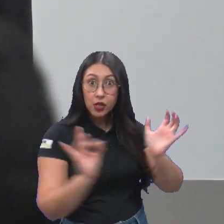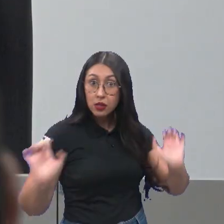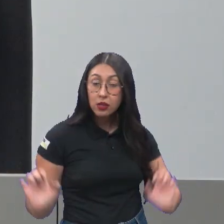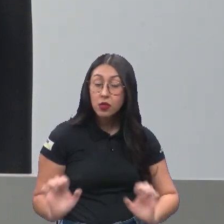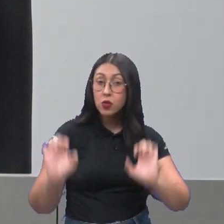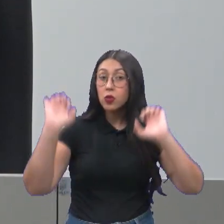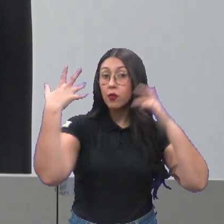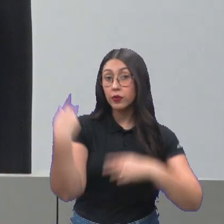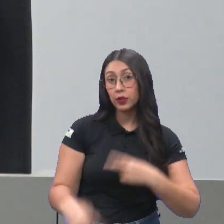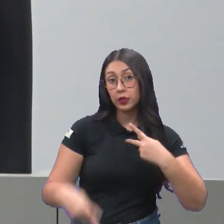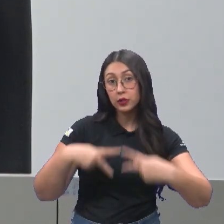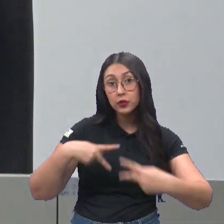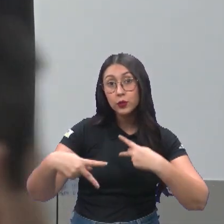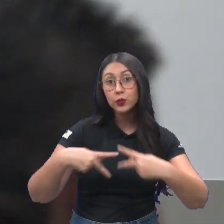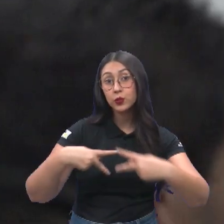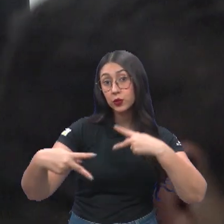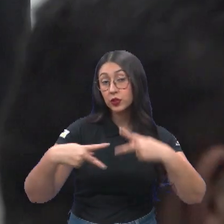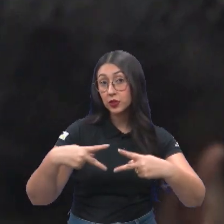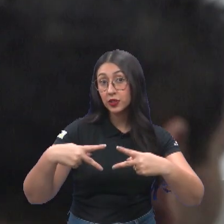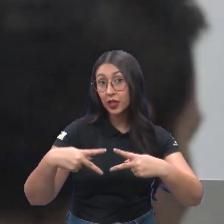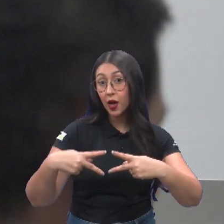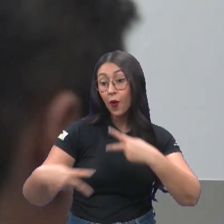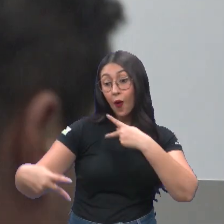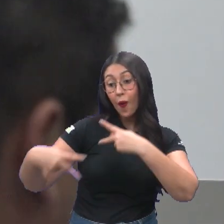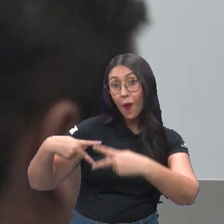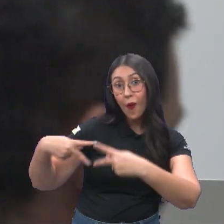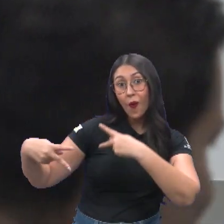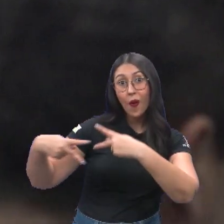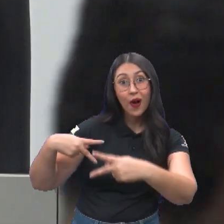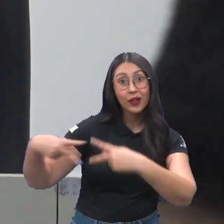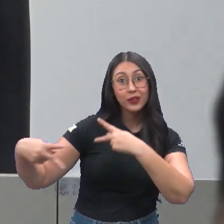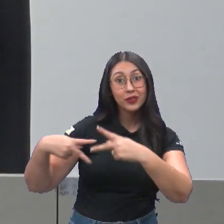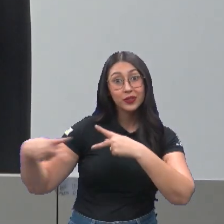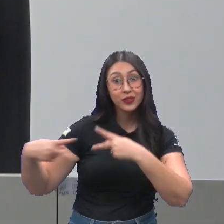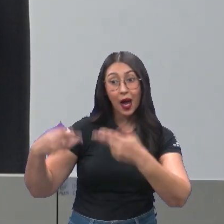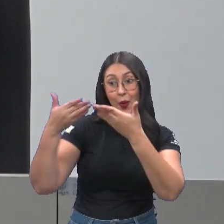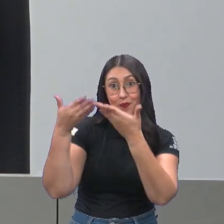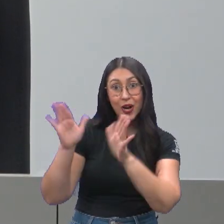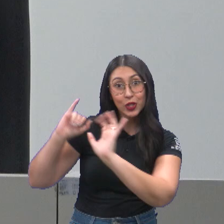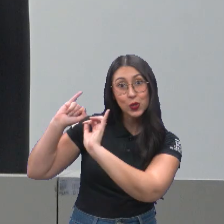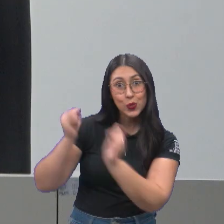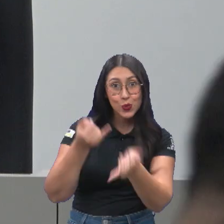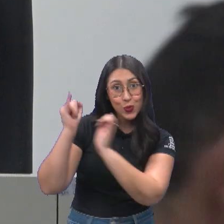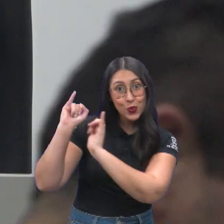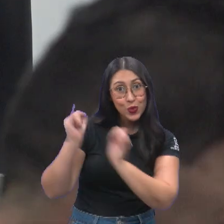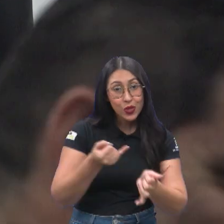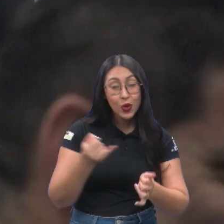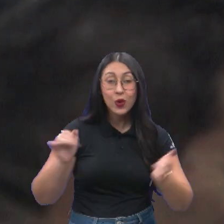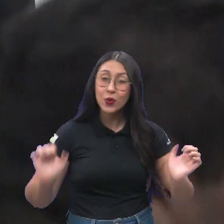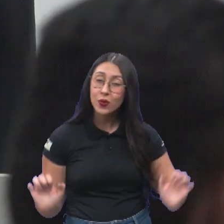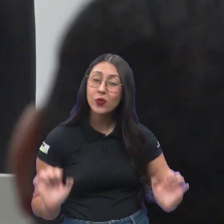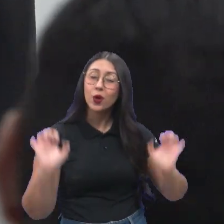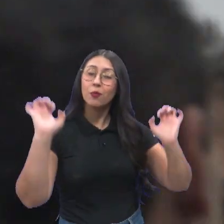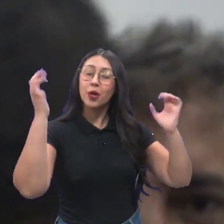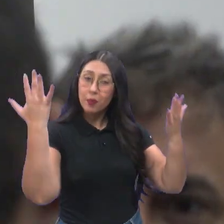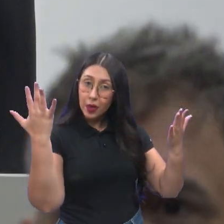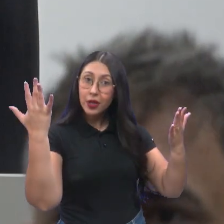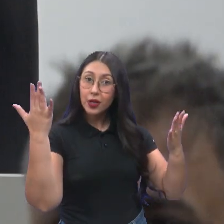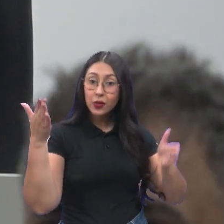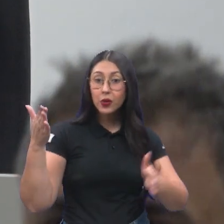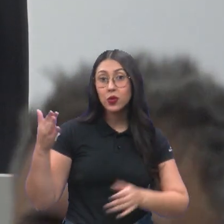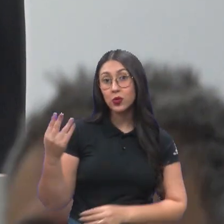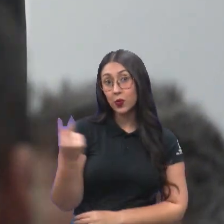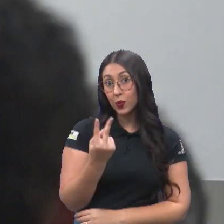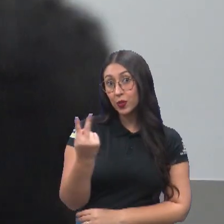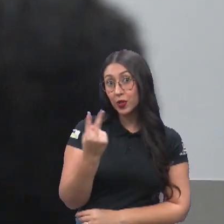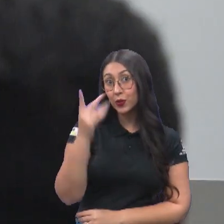do município o São José dos Campos Open Jiu-Jitsu, a ser comemorado no segundo domingo do mês